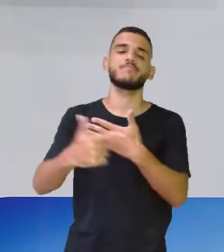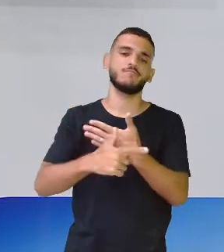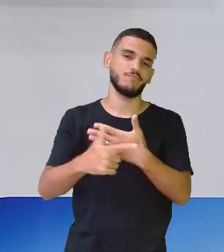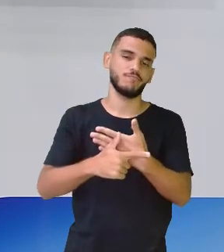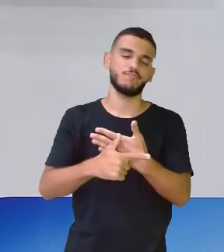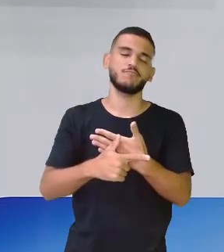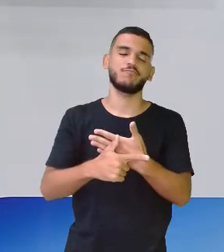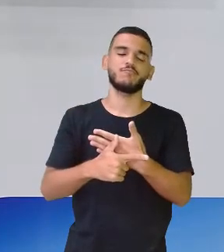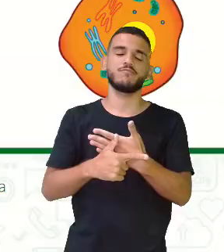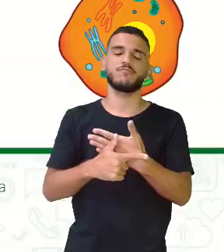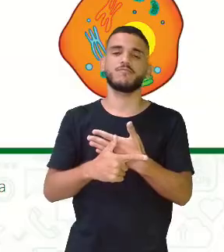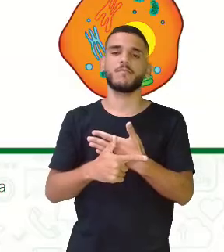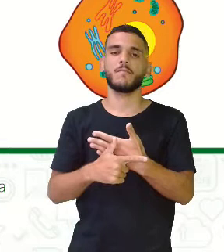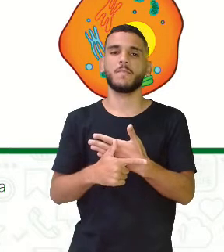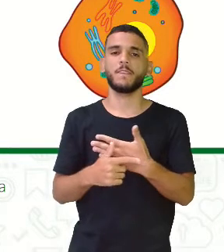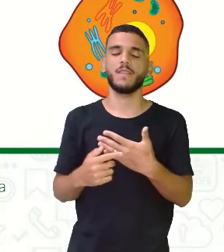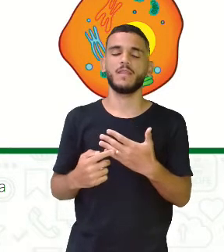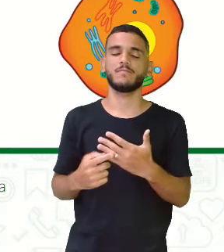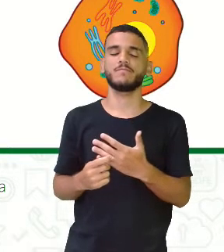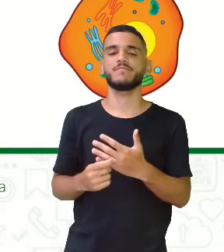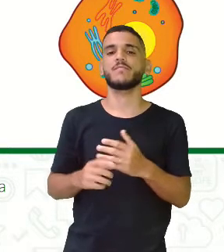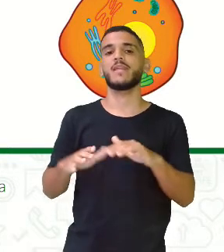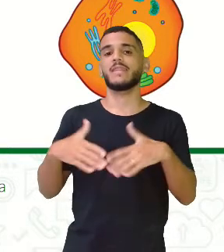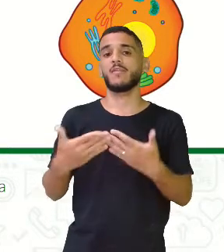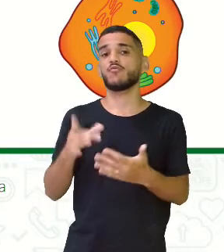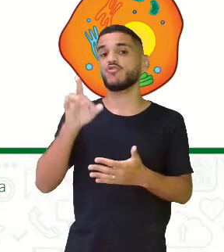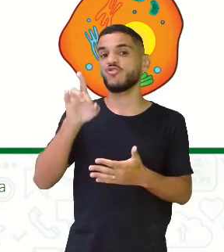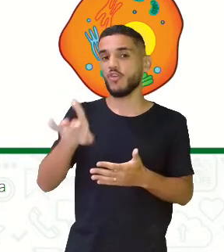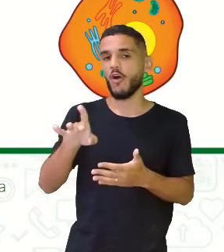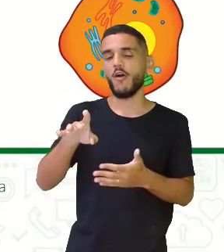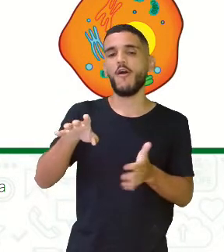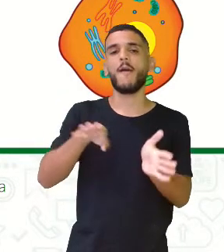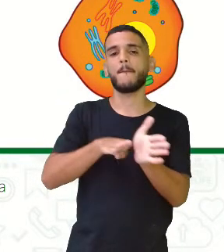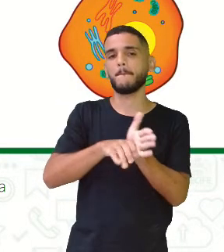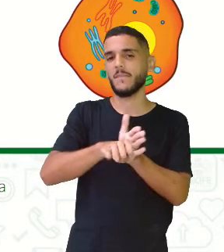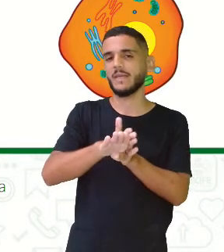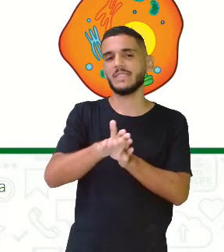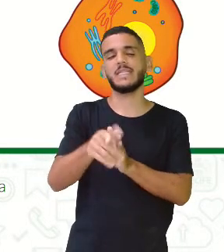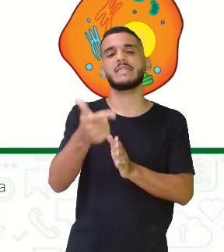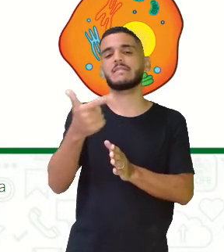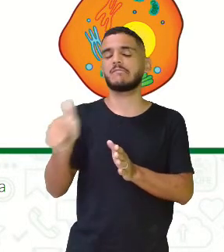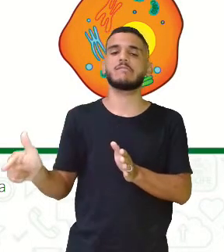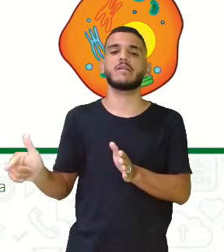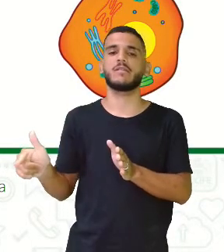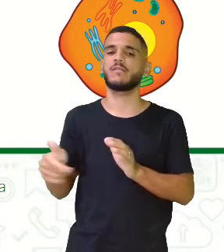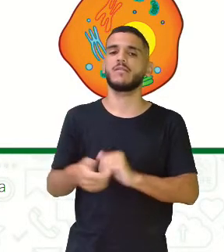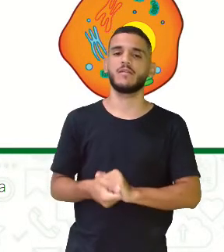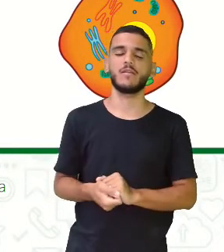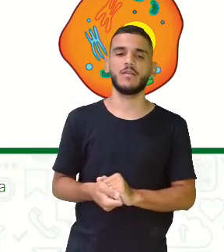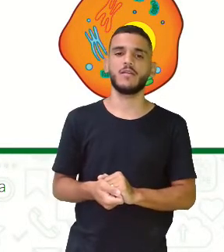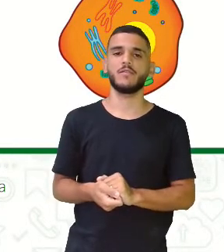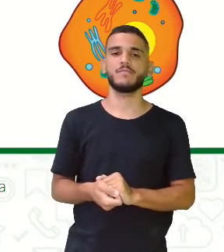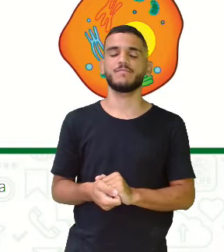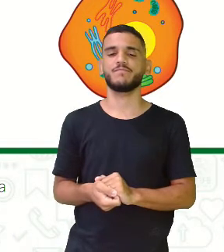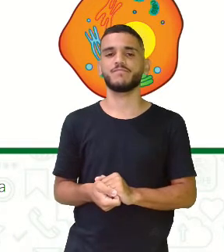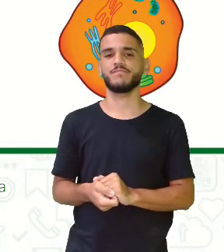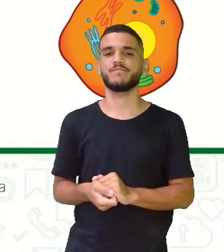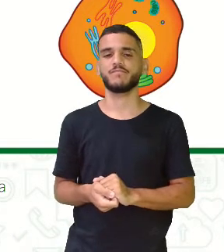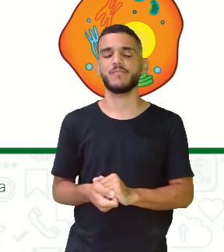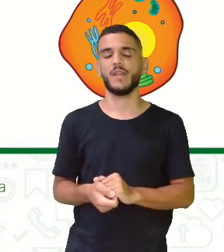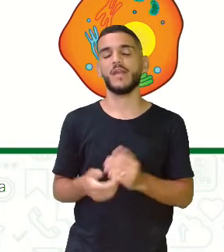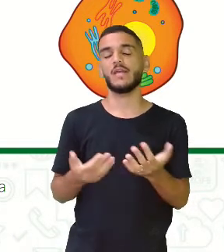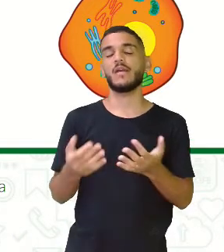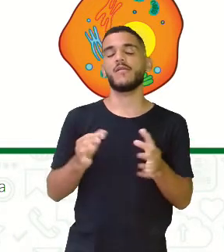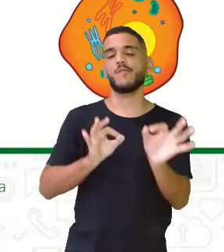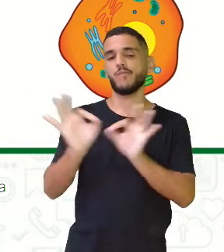certo? Aí, com exceção do vírus, todos os seres vivos apresentam células. Quando as células estão